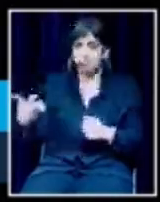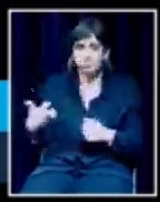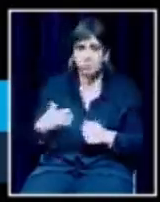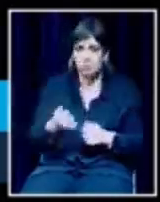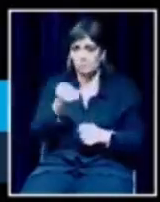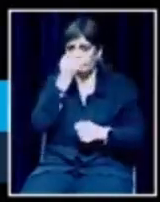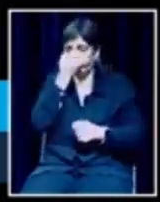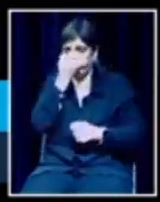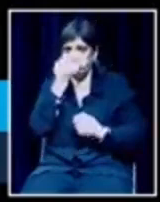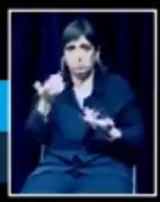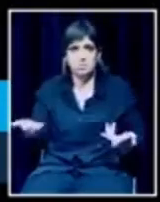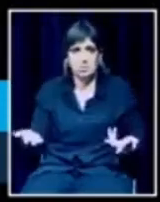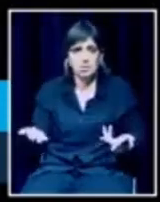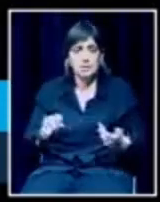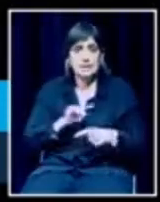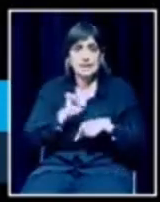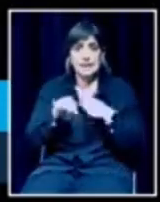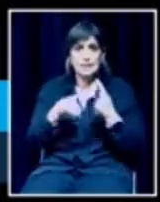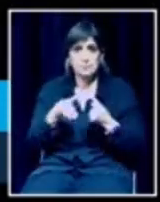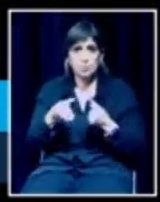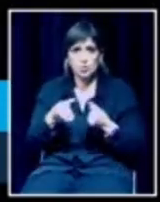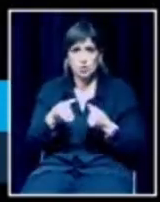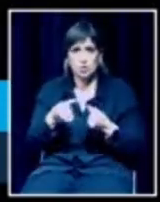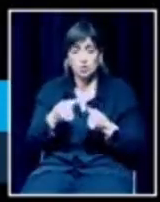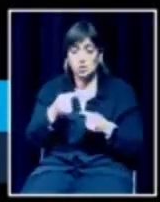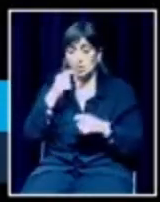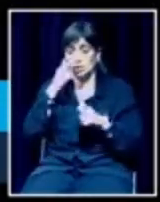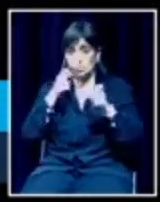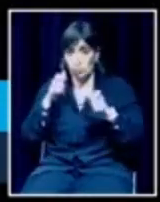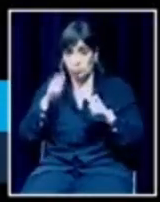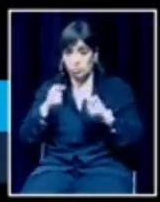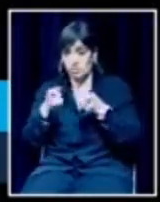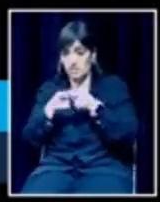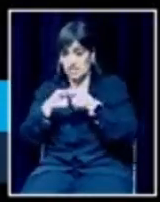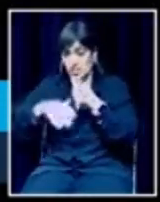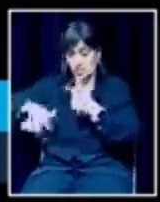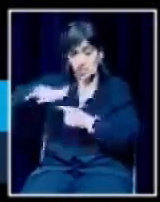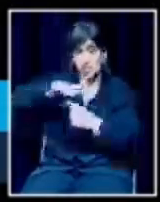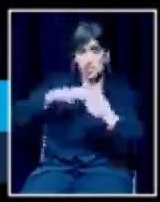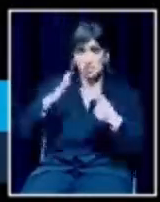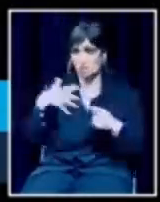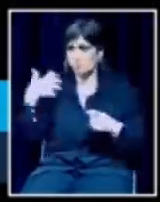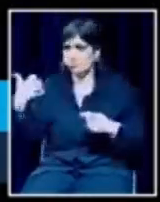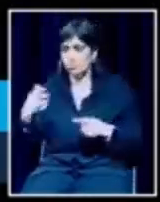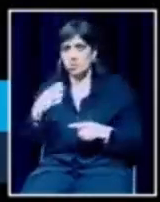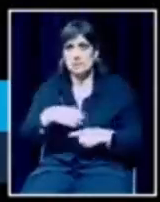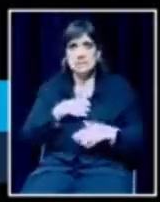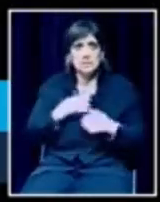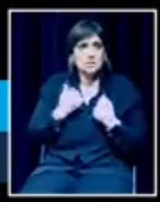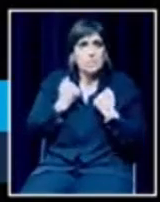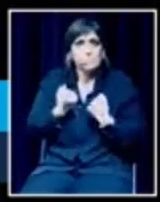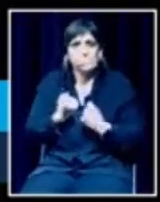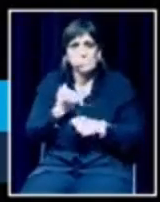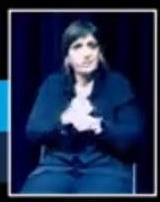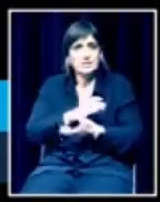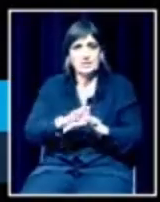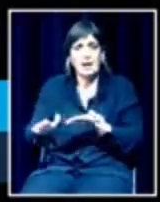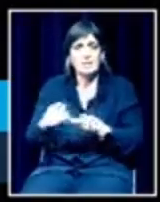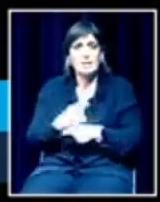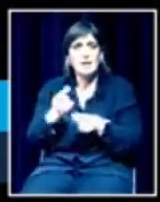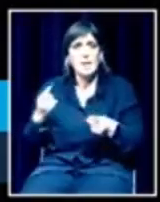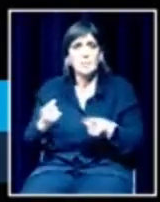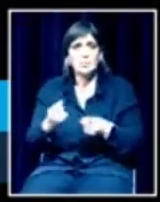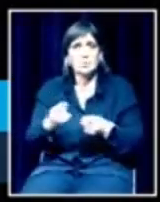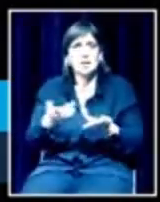decepciona e o local os Vizinhos se revoltam e se sentem impotentes porque a